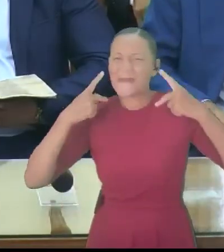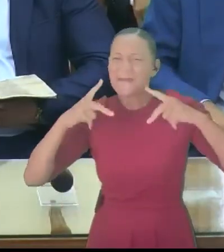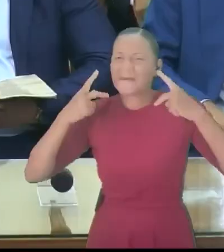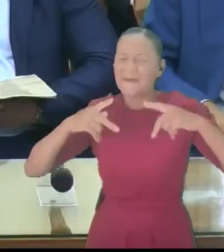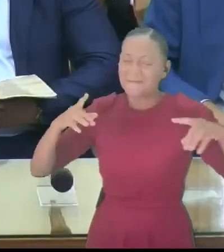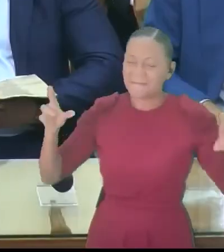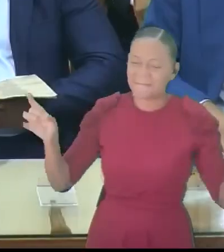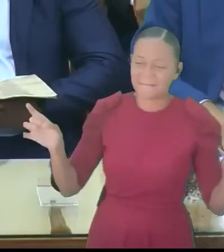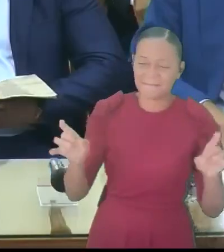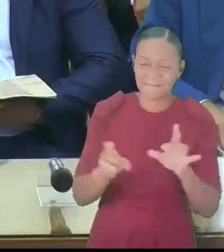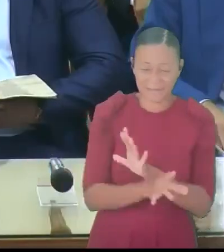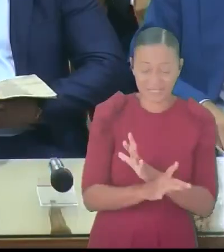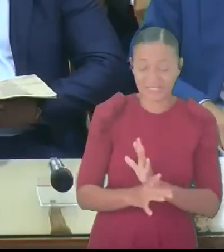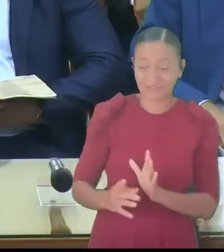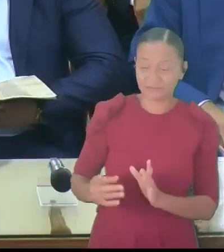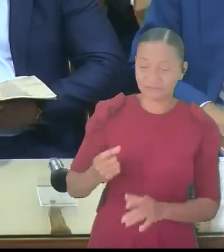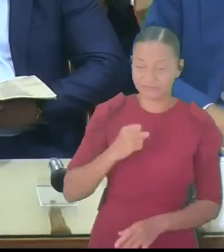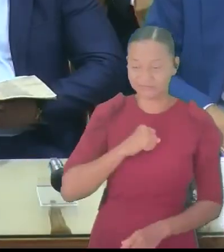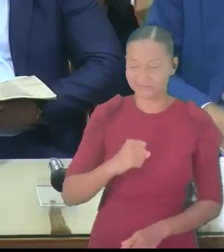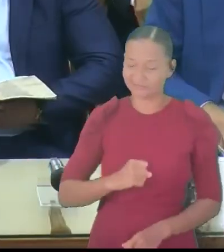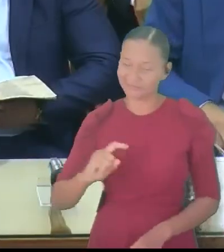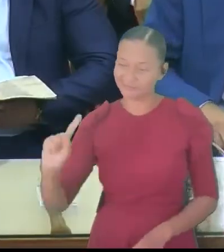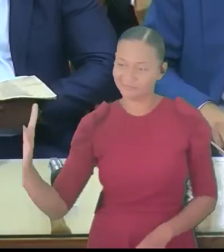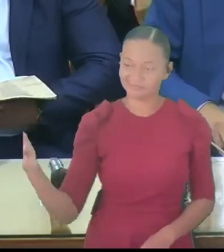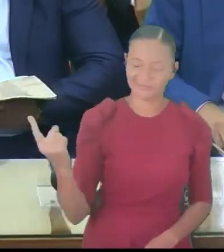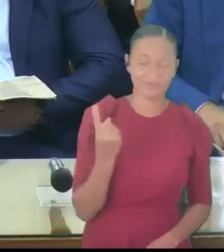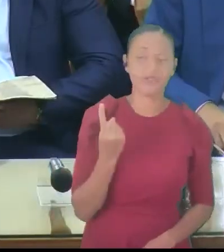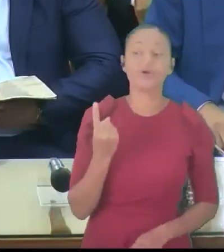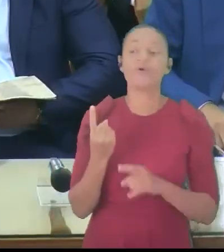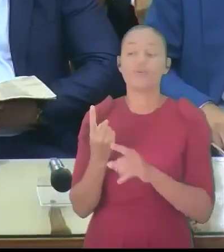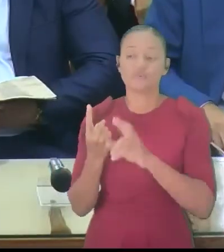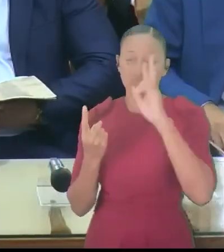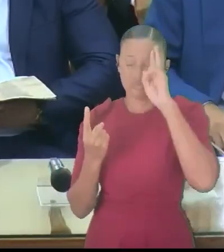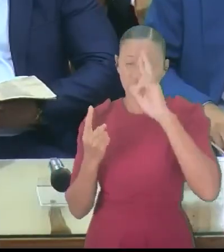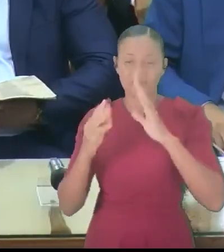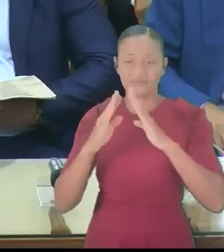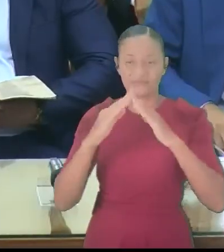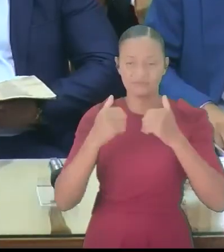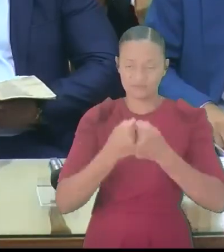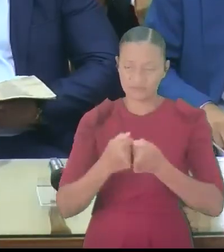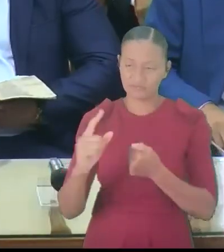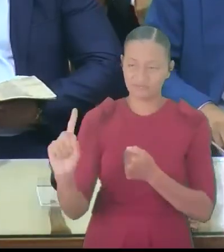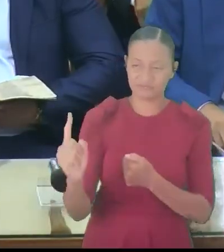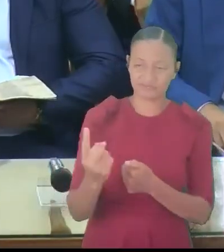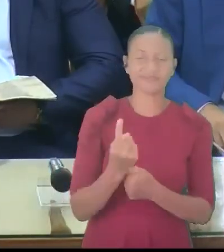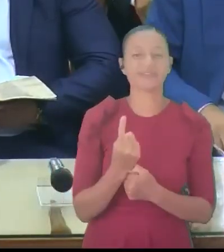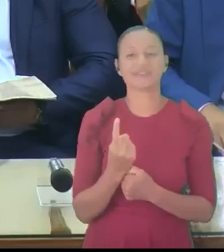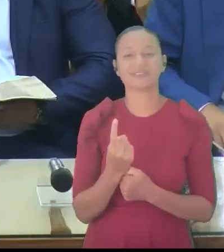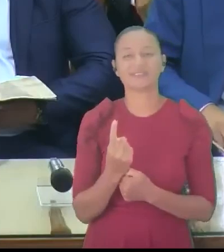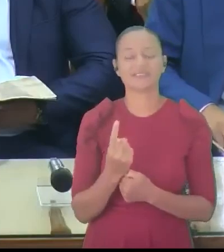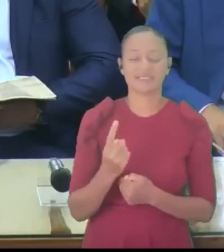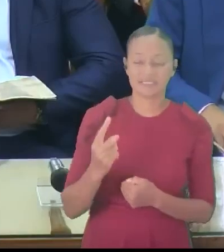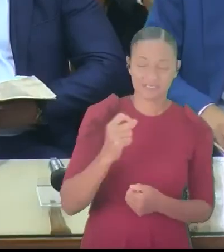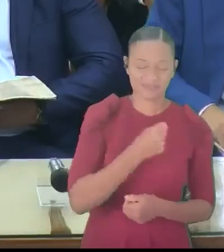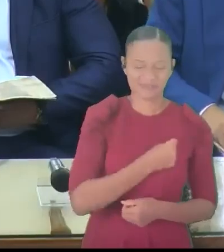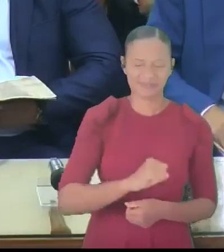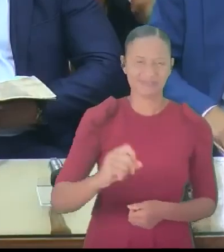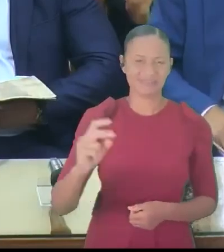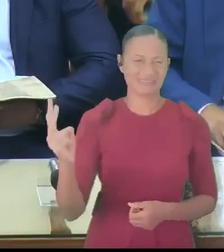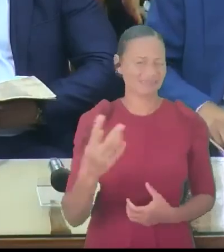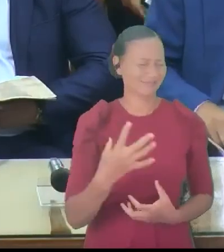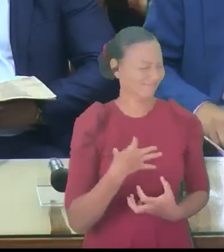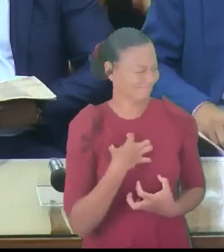os sacerdotes, o capitão do templo e os saduceus, doendo-se.